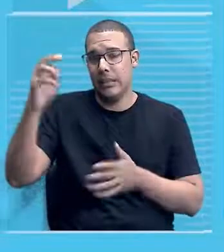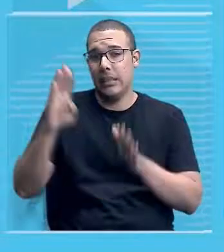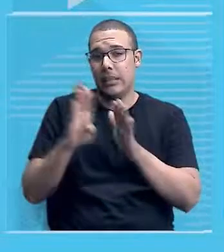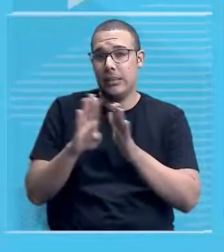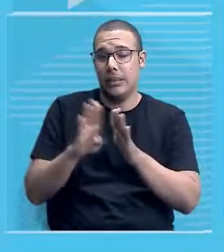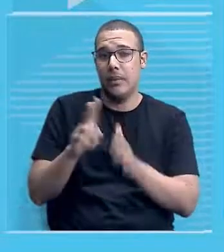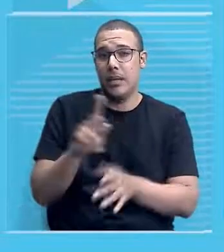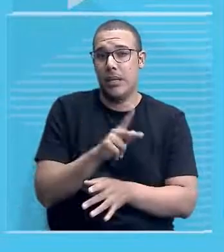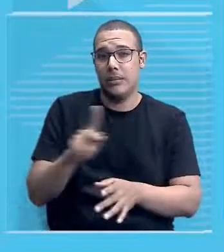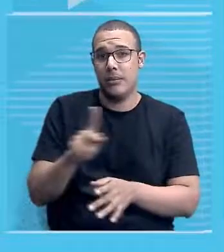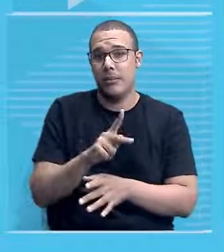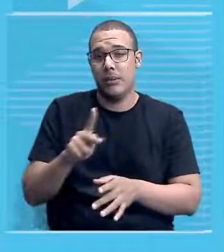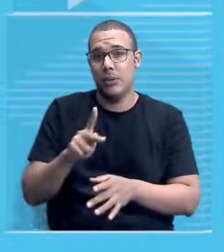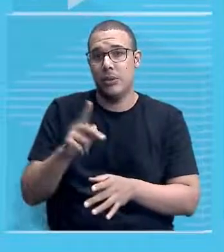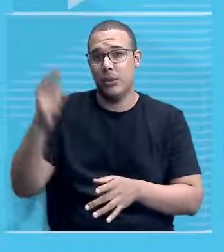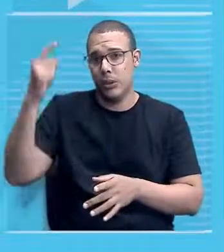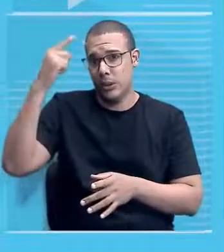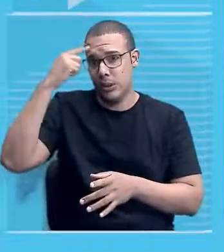iluministas